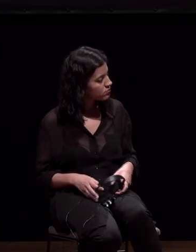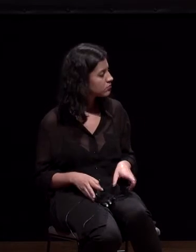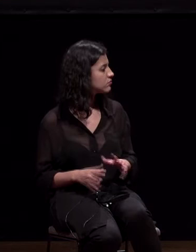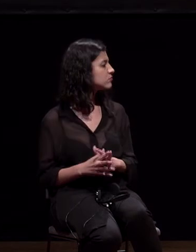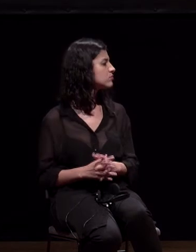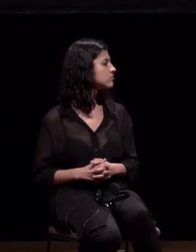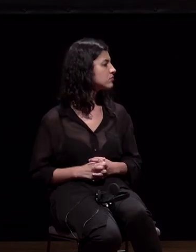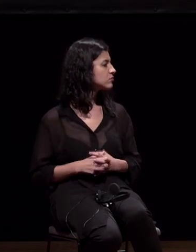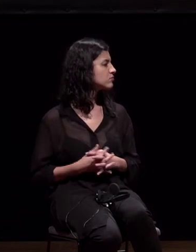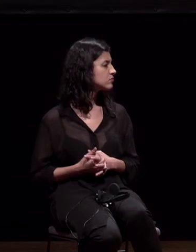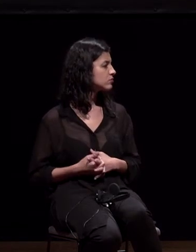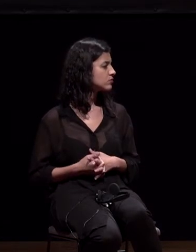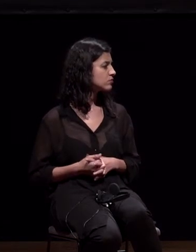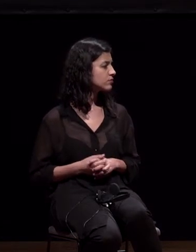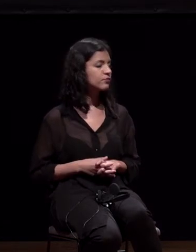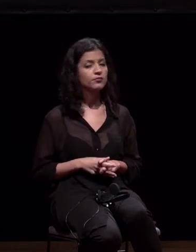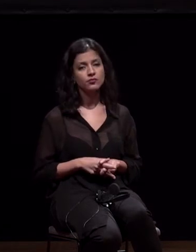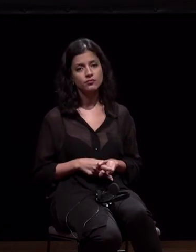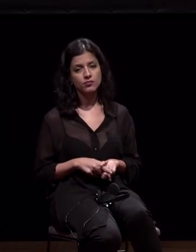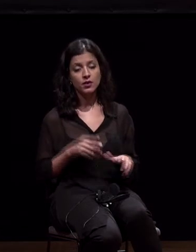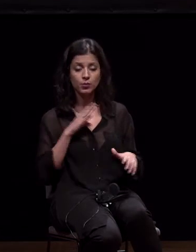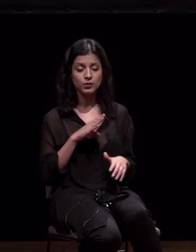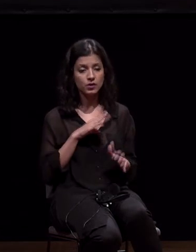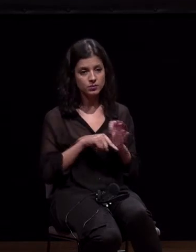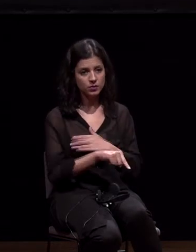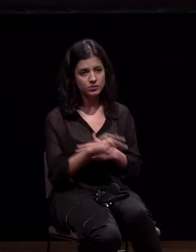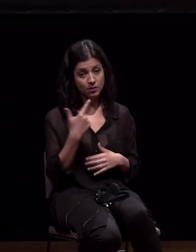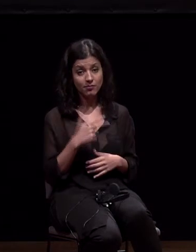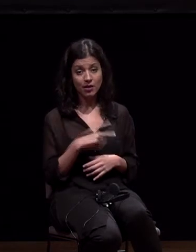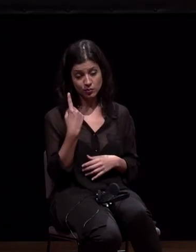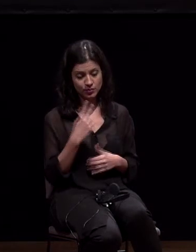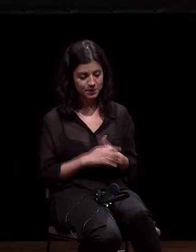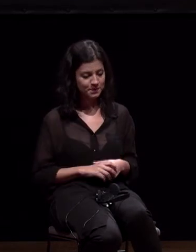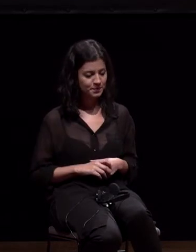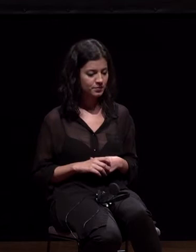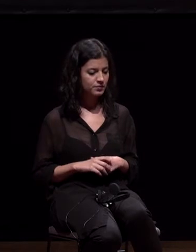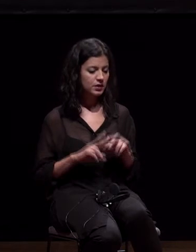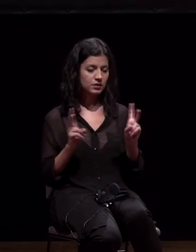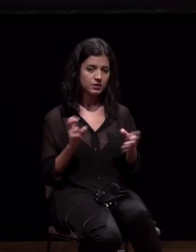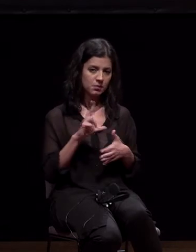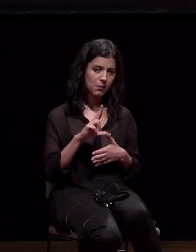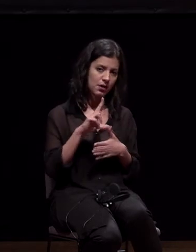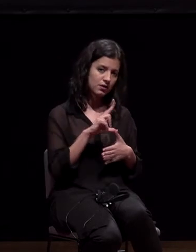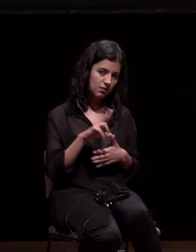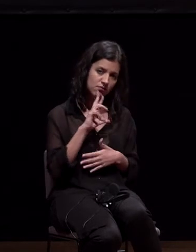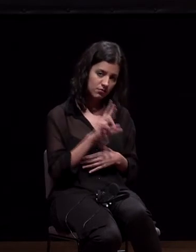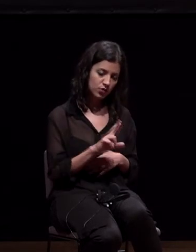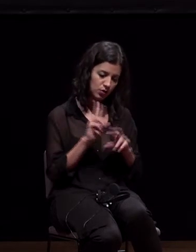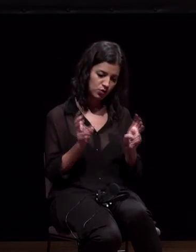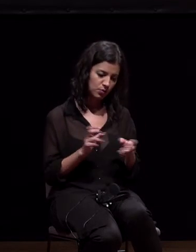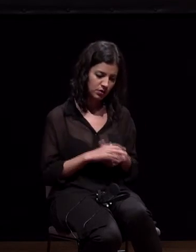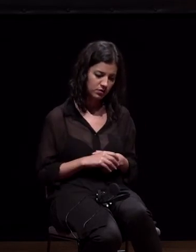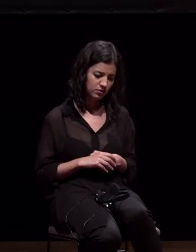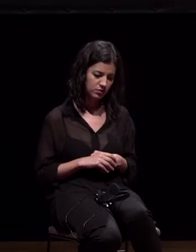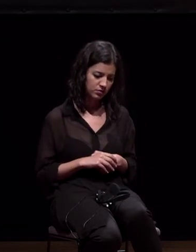Penso que vou fazer mais uma questão para as duas. Ambas falaram um pouco de América Latina. A América Latina, que